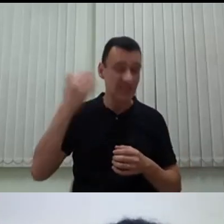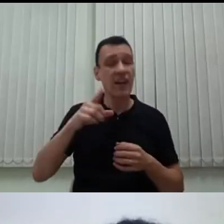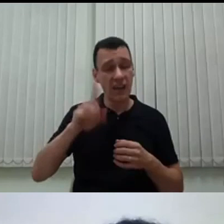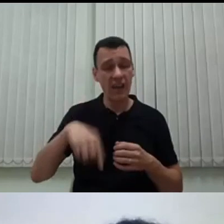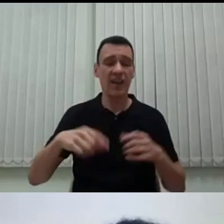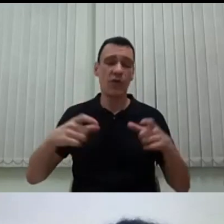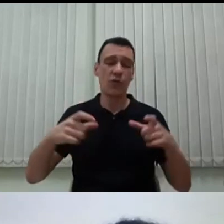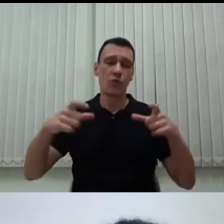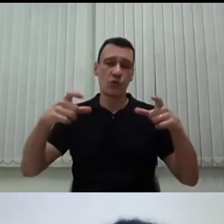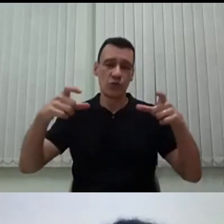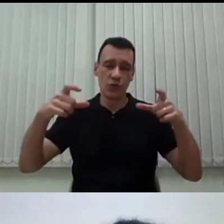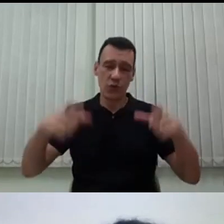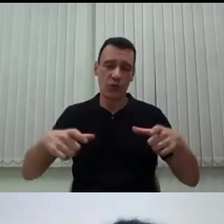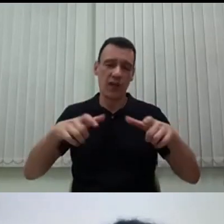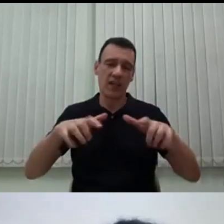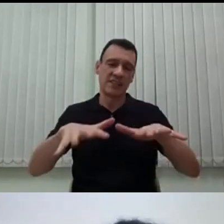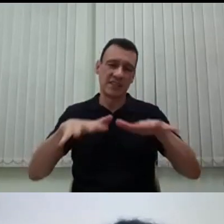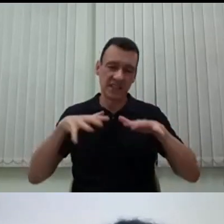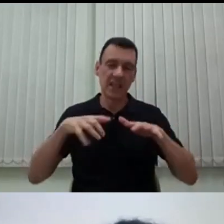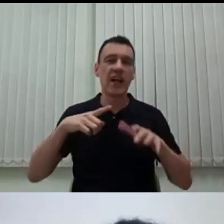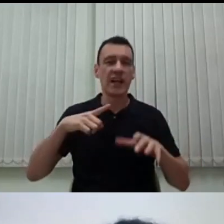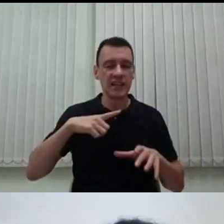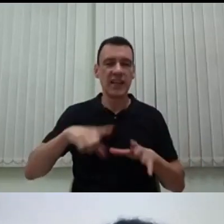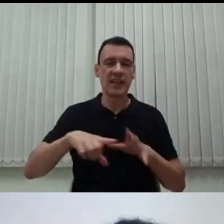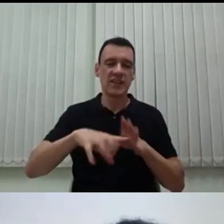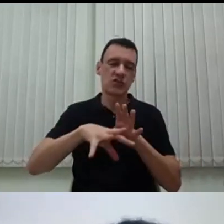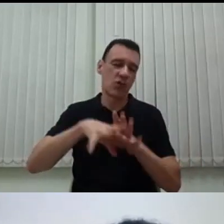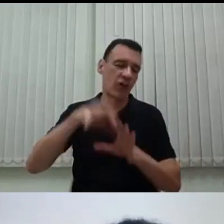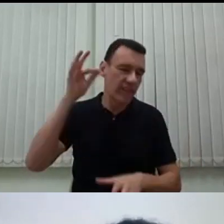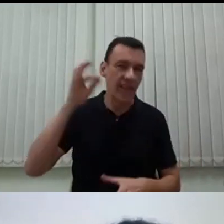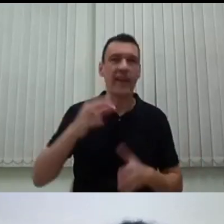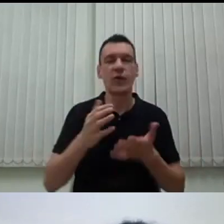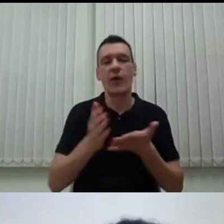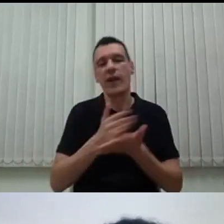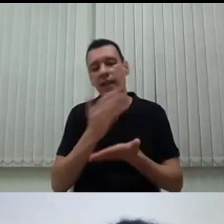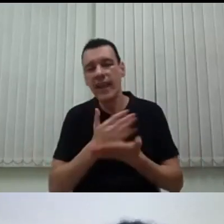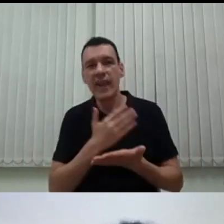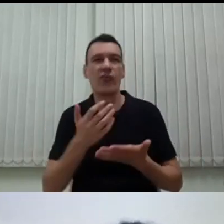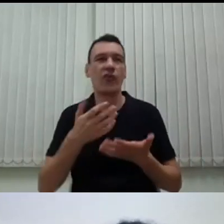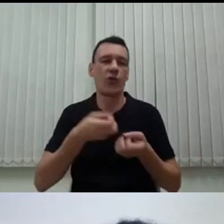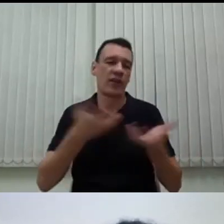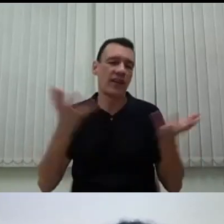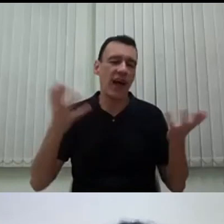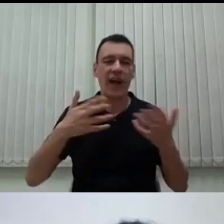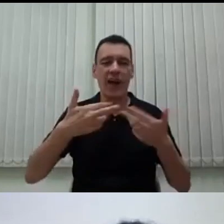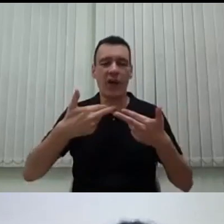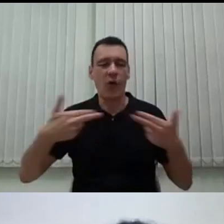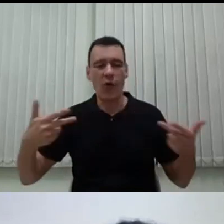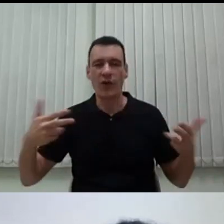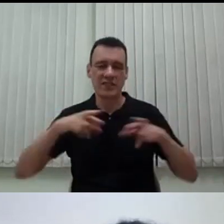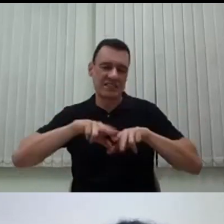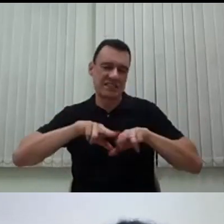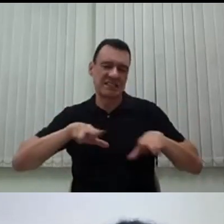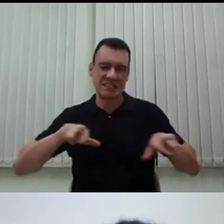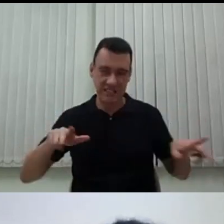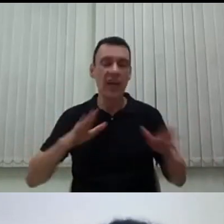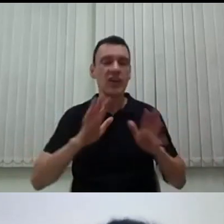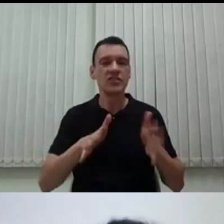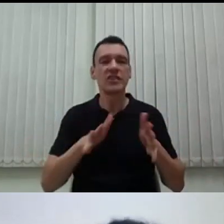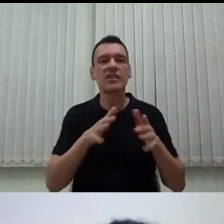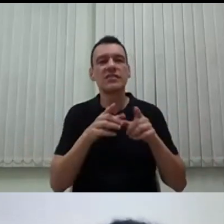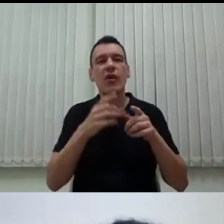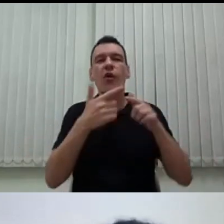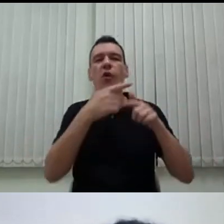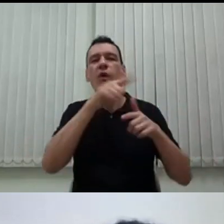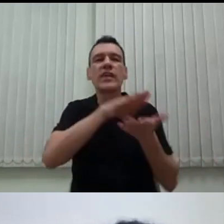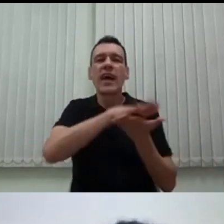tinha planejado alguns sorteios com ecobags, livros das autoras, ia ser muito legal e tal. E a gente fez parceria com algumas